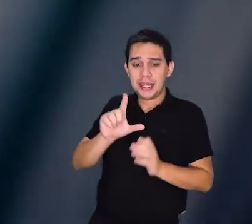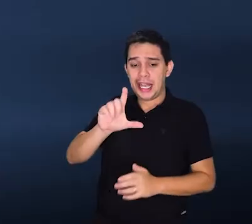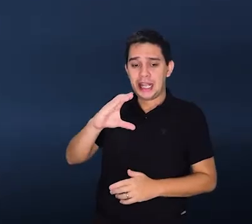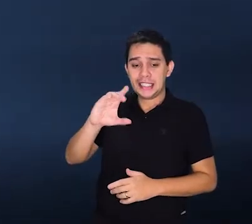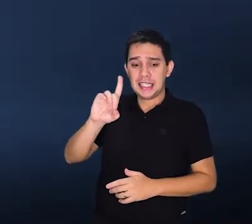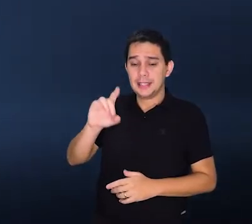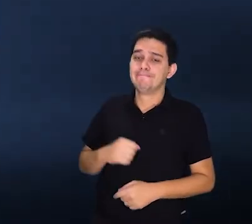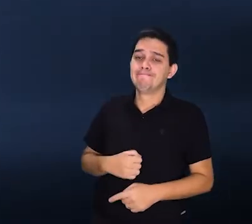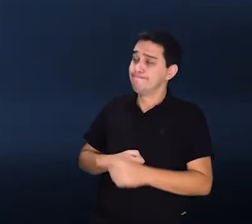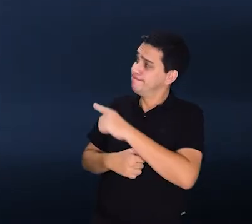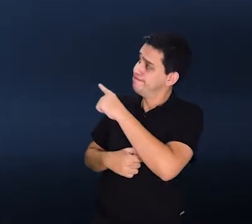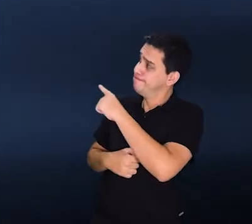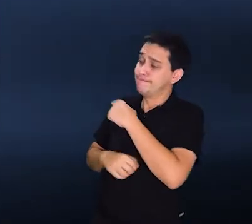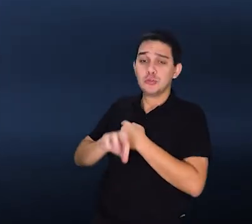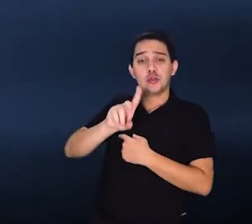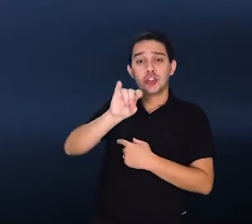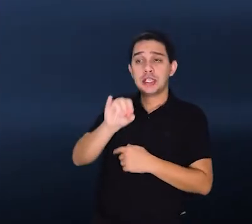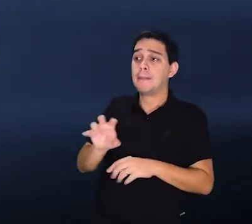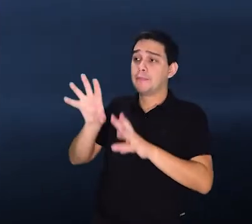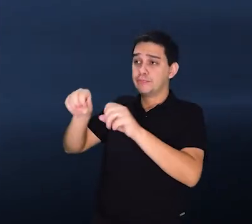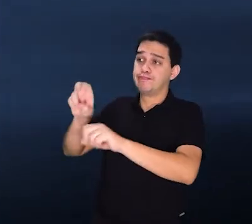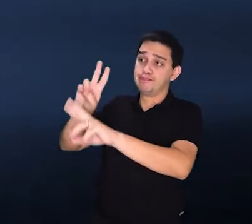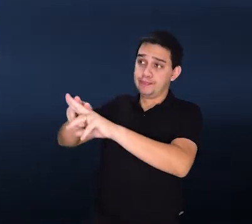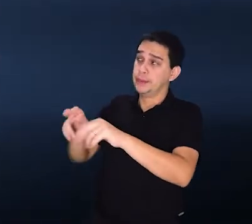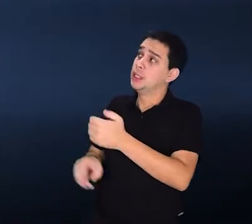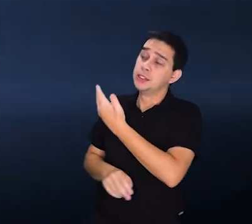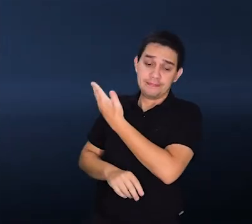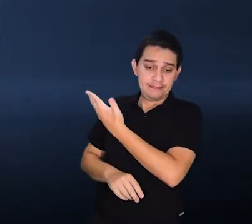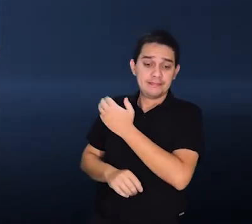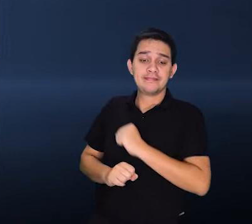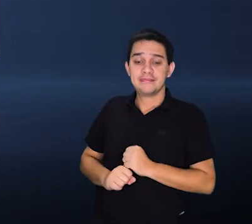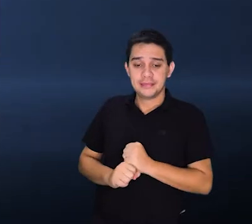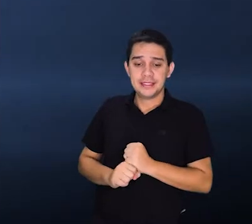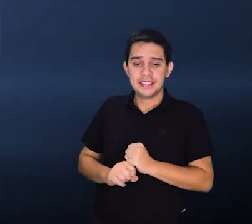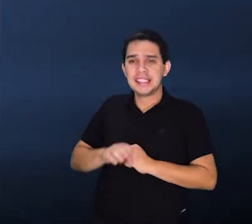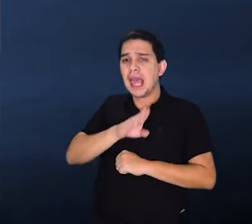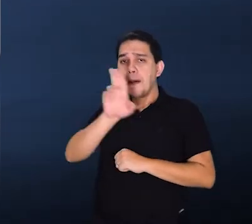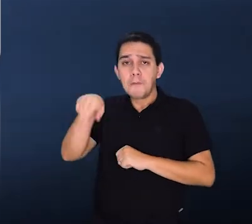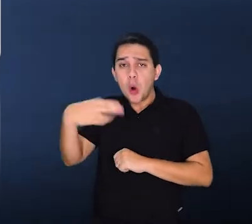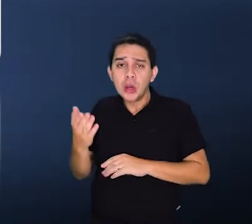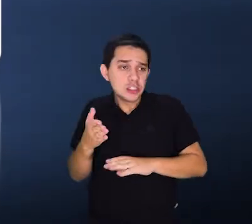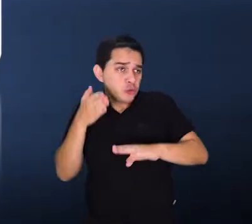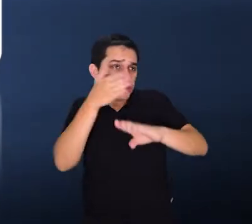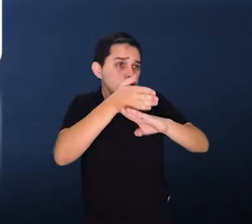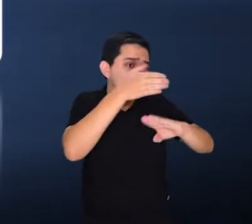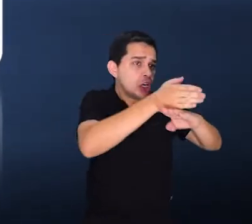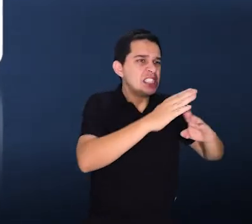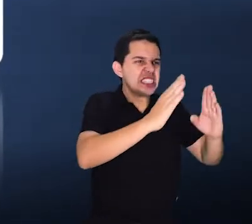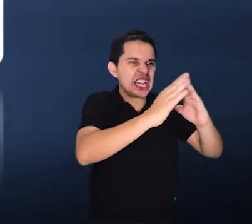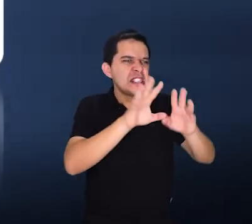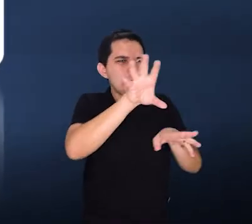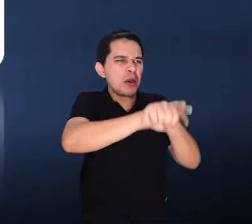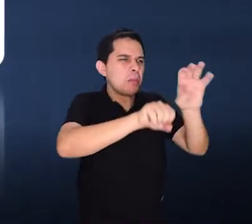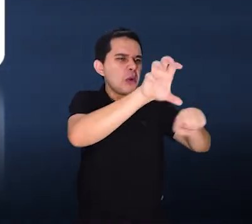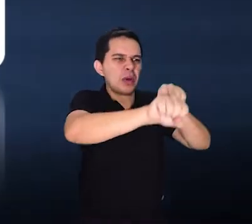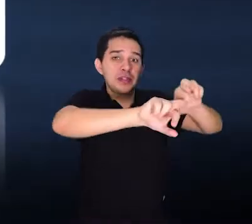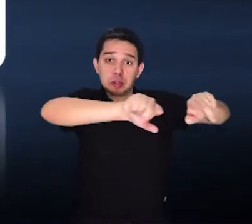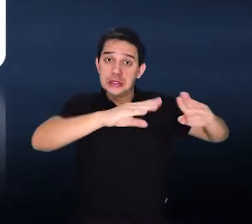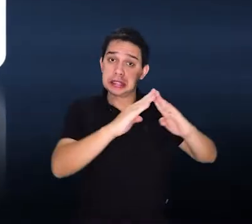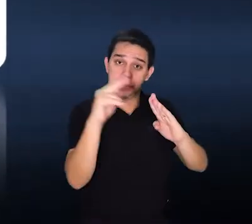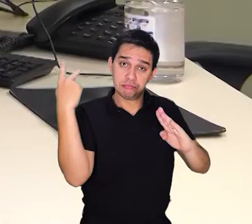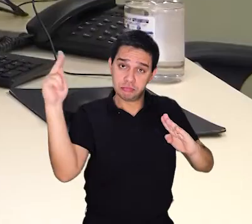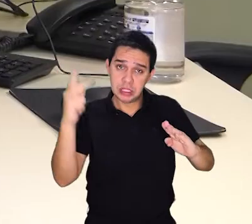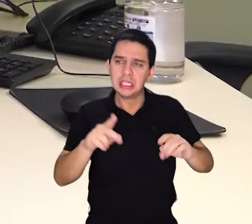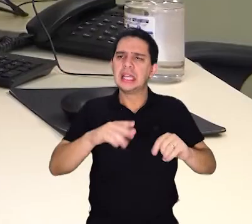mandados de prisão e busca e apreensão, e essas buscas e apreensões elas serão importantes para o prosseguimento das investigações, porque vão permitir